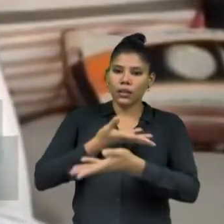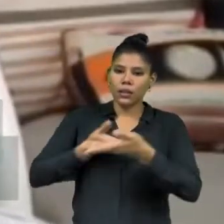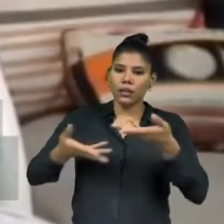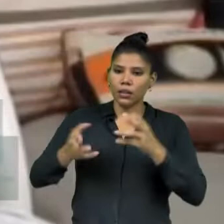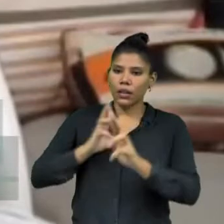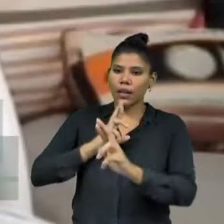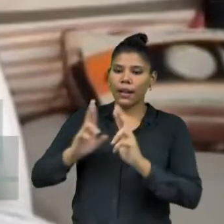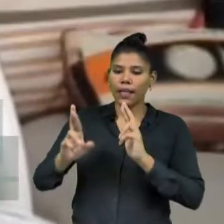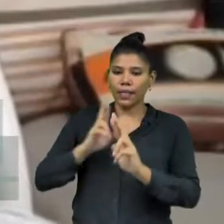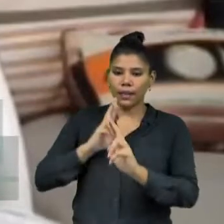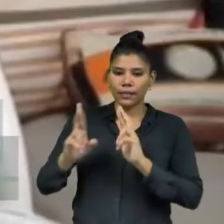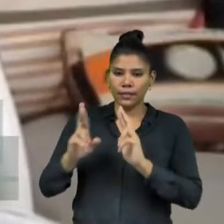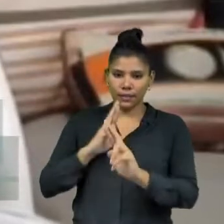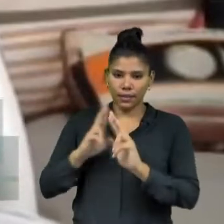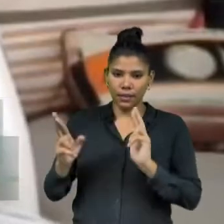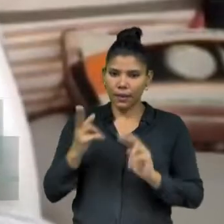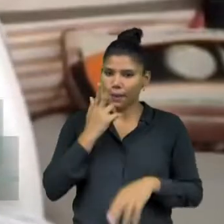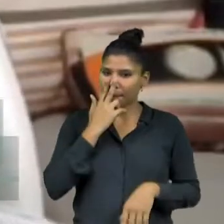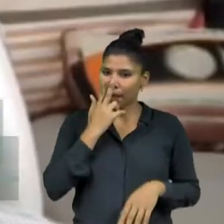extremamente